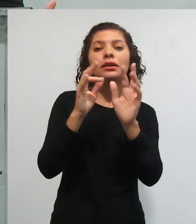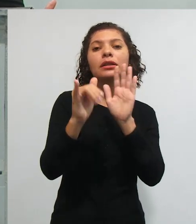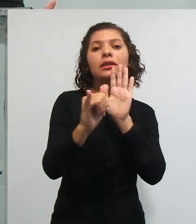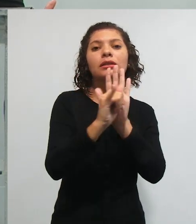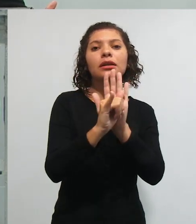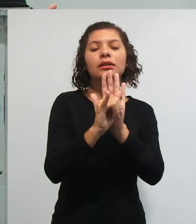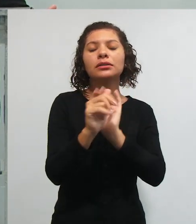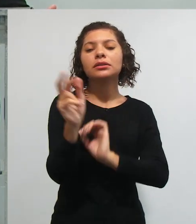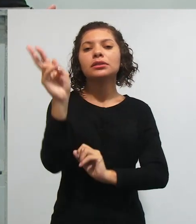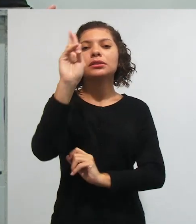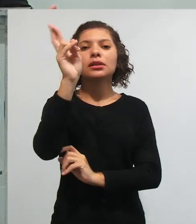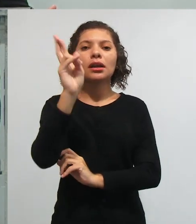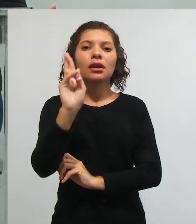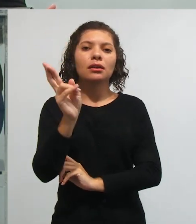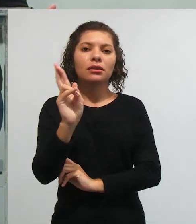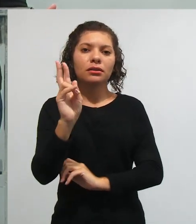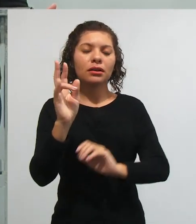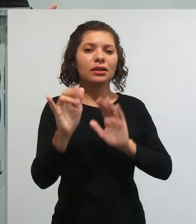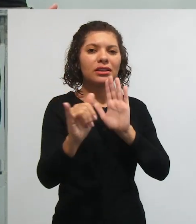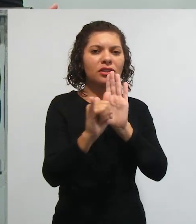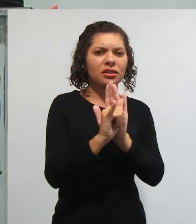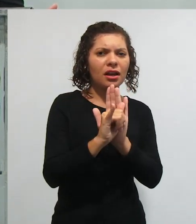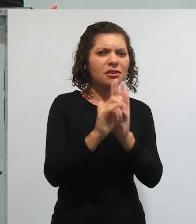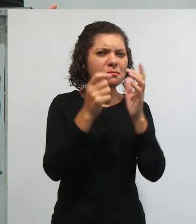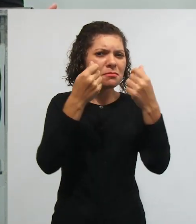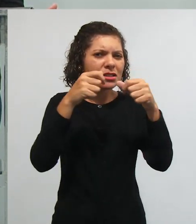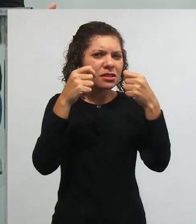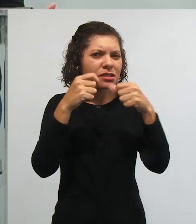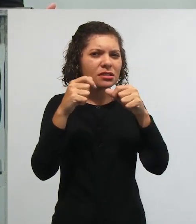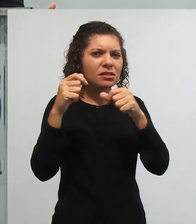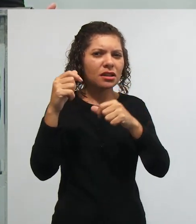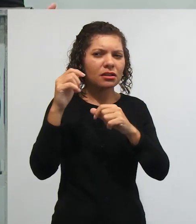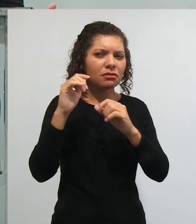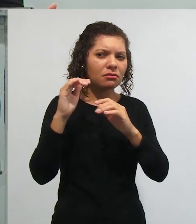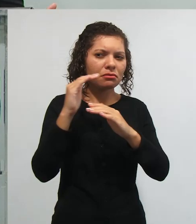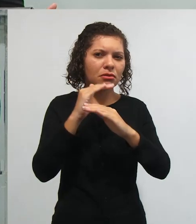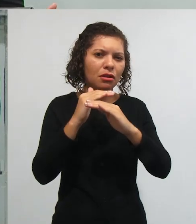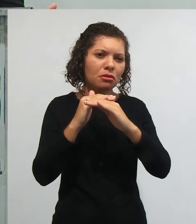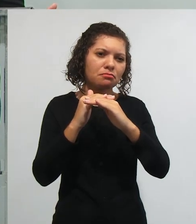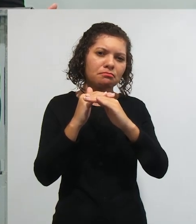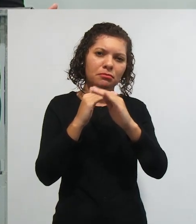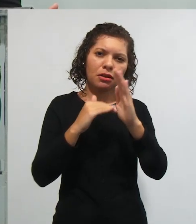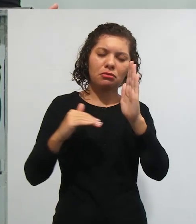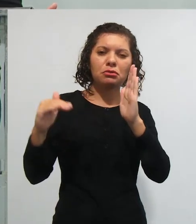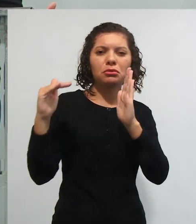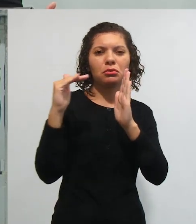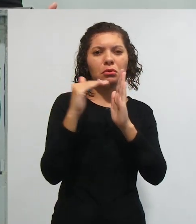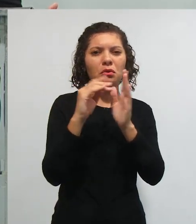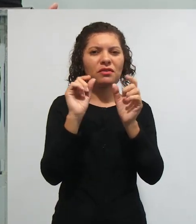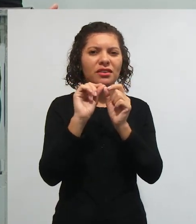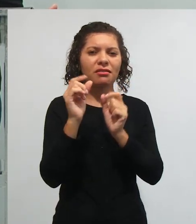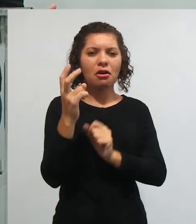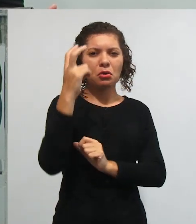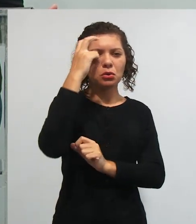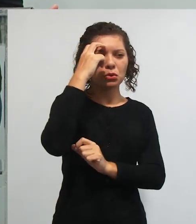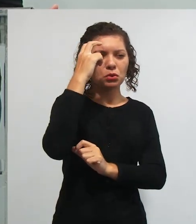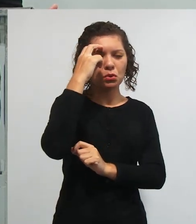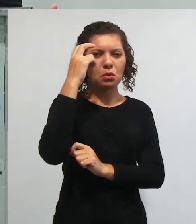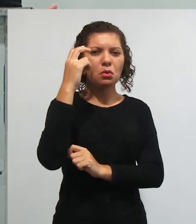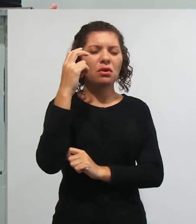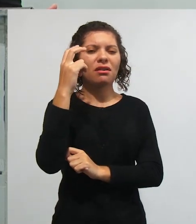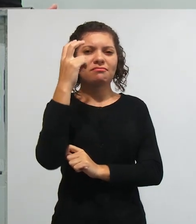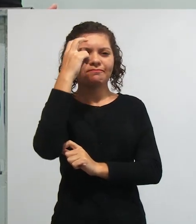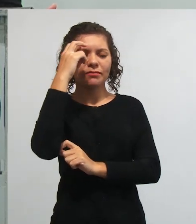identidade quem vai dizer que essa identidade deve ser seguida por todos essa cultura é melhor do que